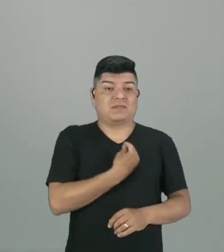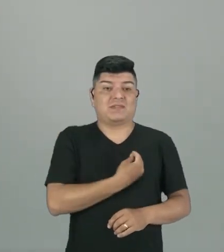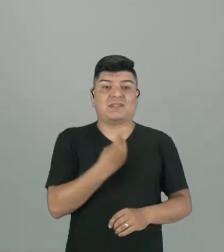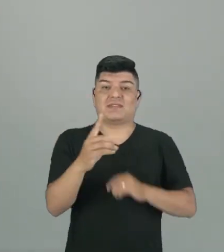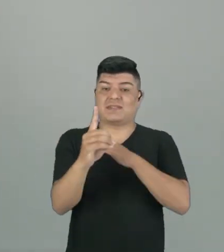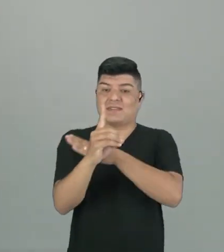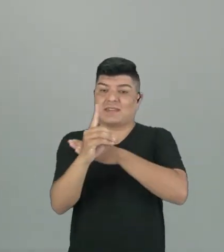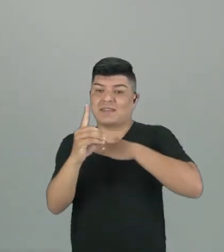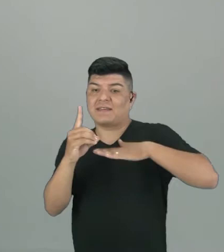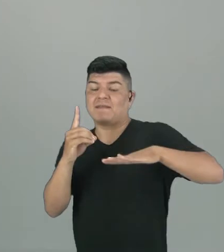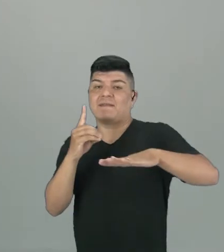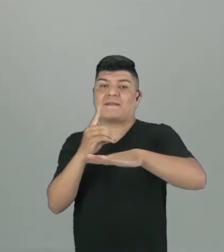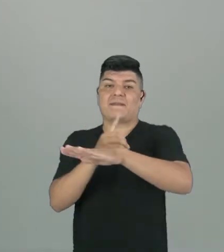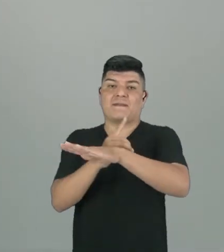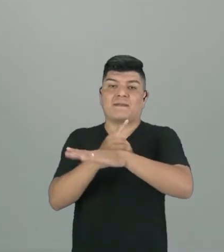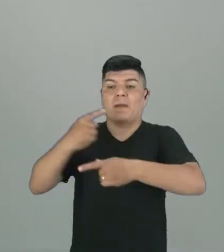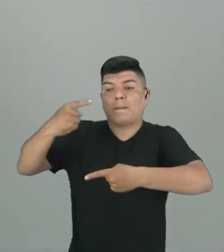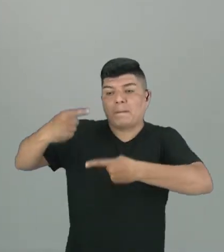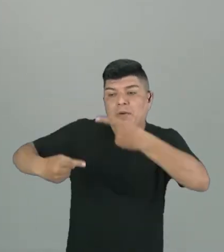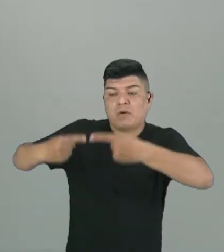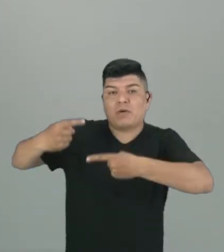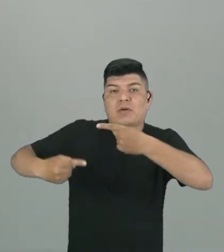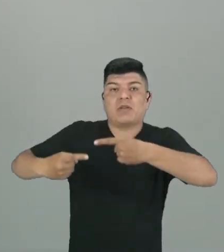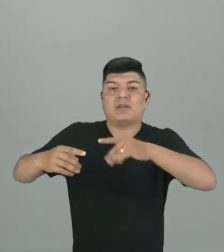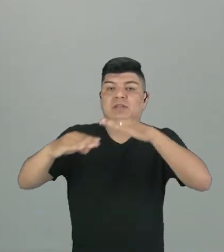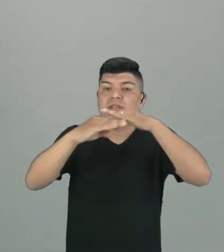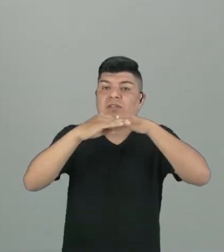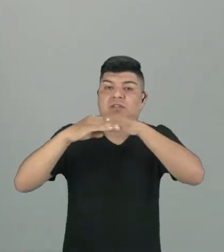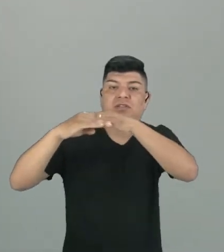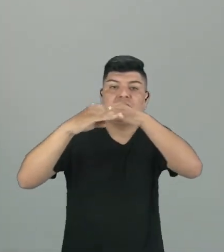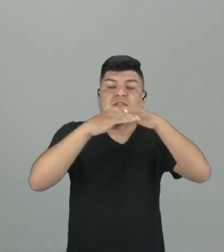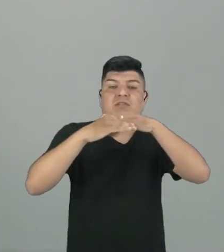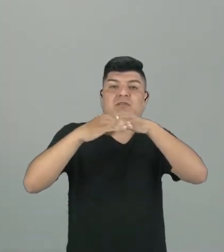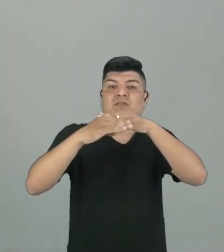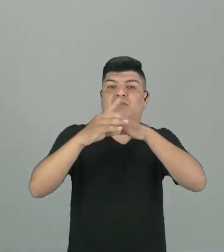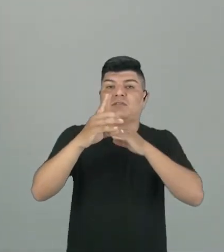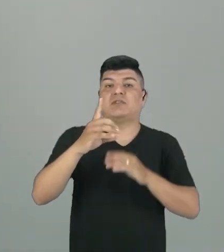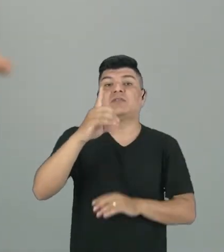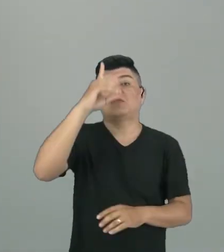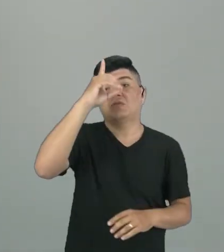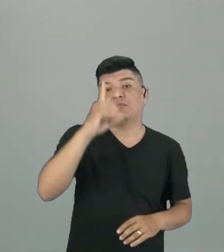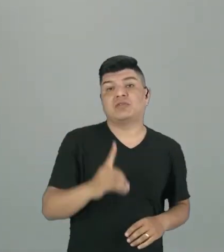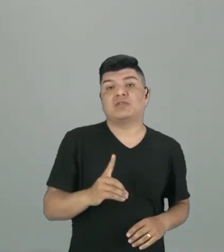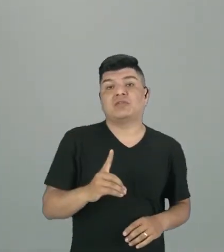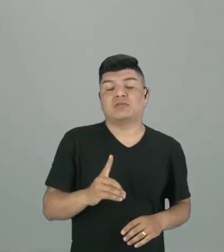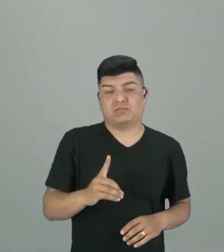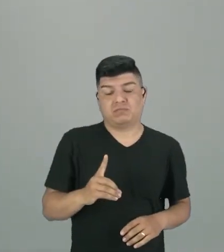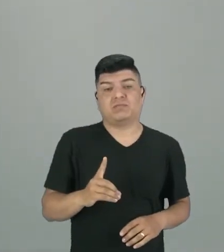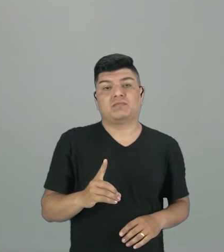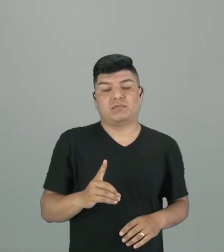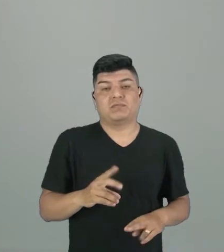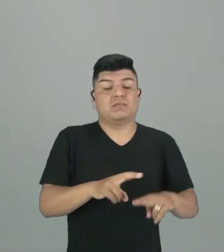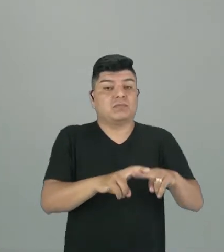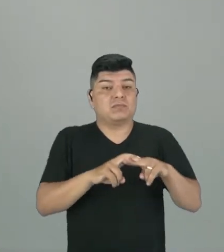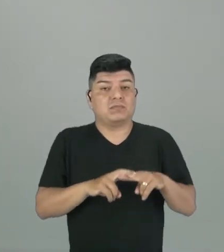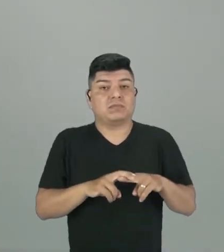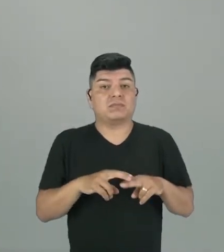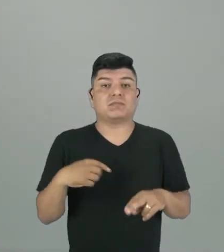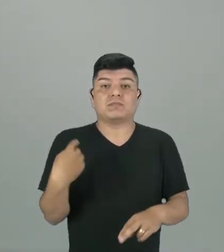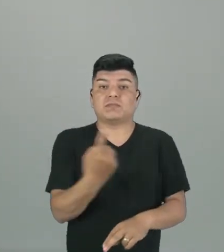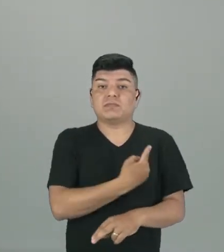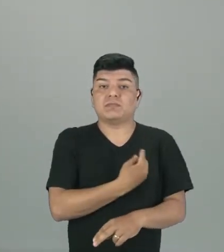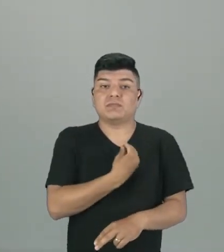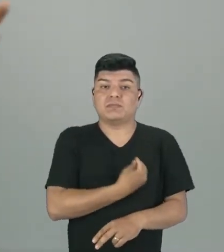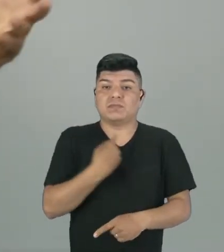social, no convívio político, em igualdade e plenitude de direitos e de deveres. A gente vive um tempo político